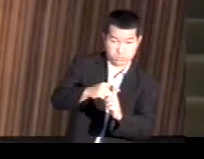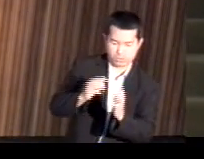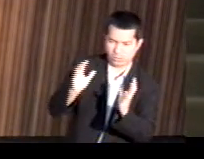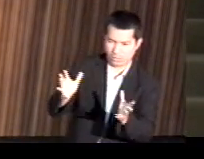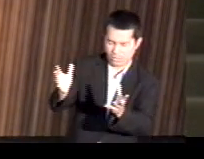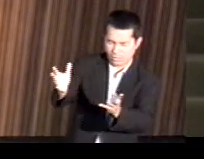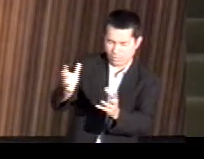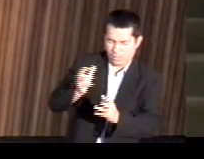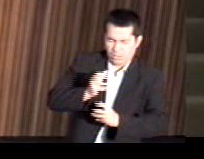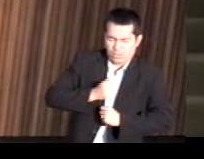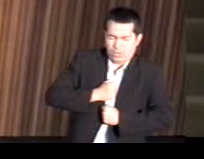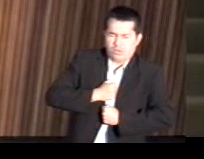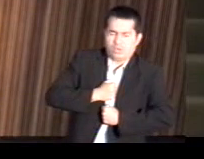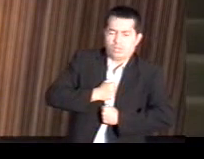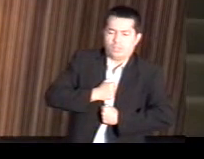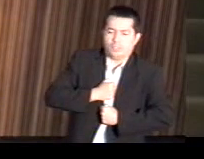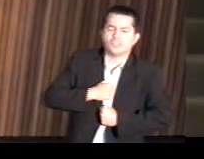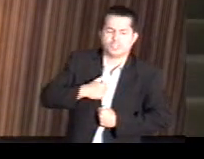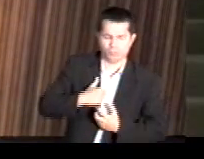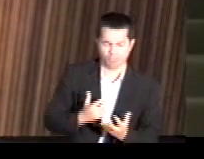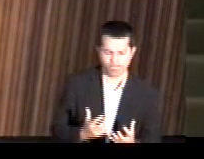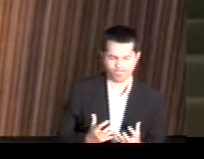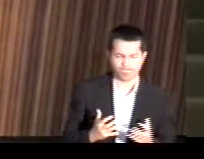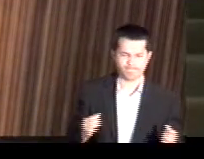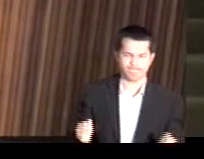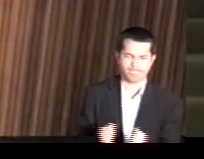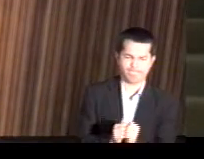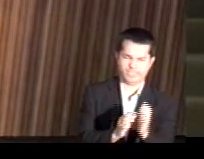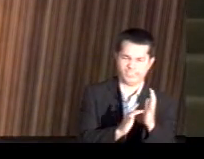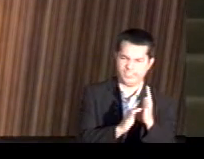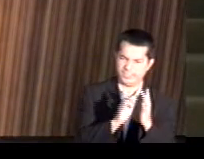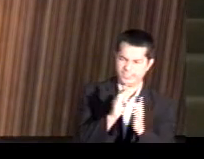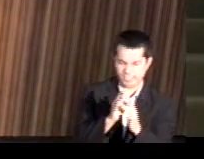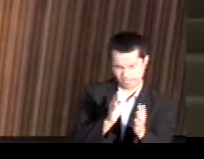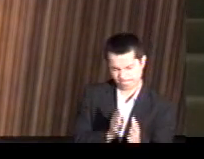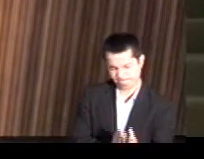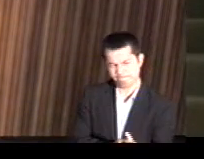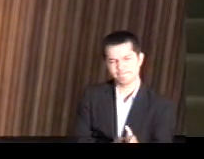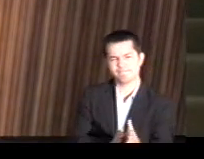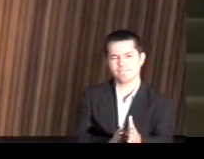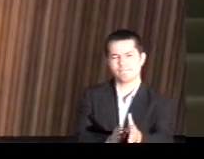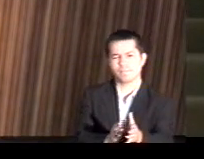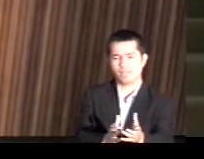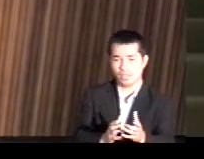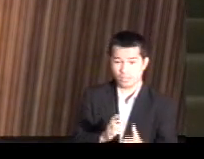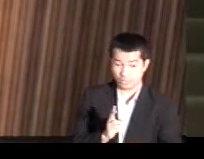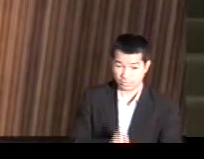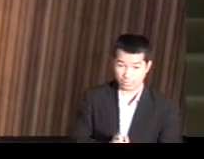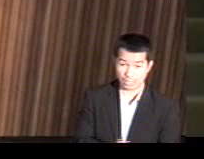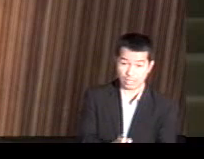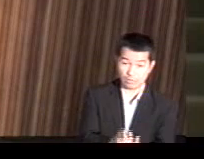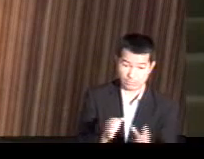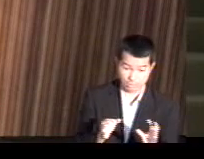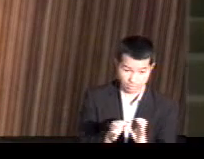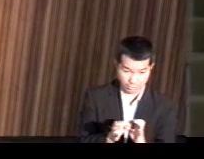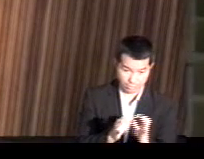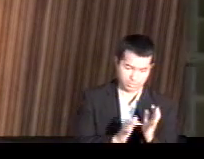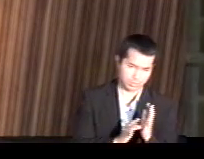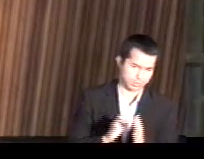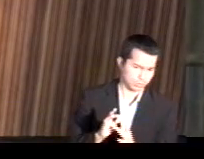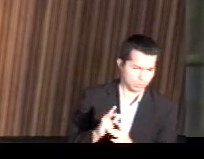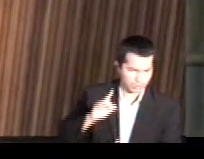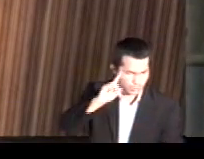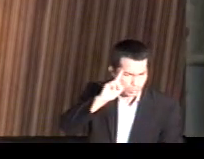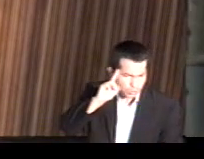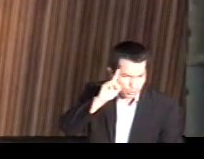para a minha vida e assumir um pacto com Ele de tentar viver a minha vida segundo a sua vontade, cada dia na minha